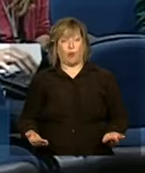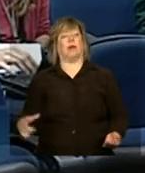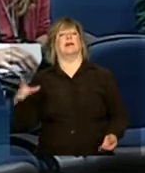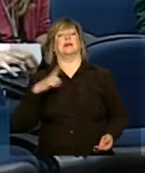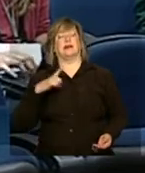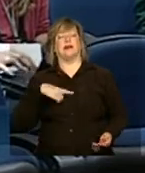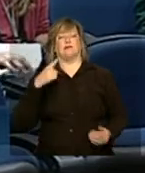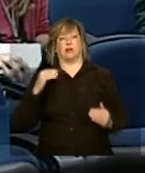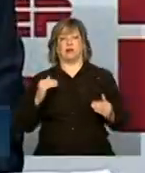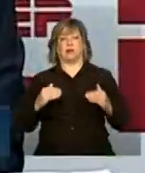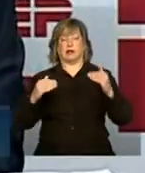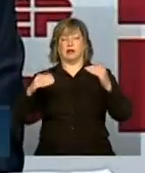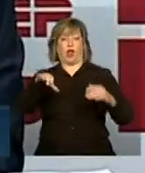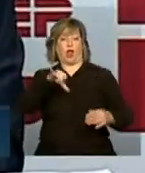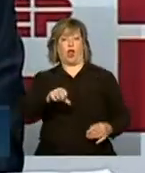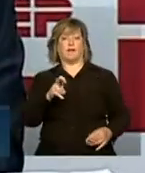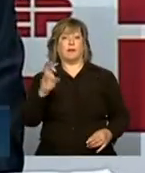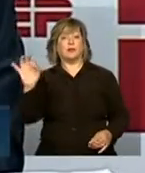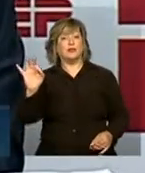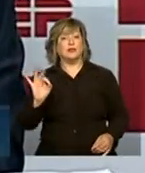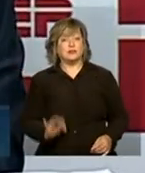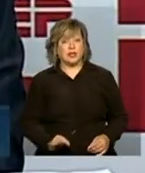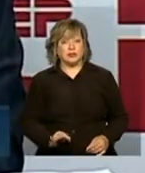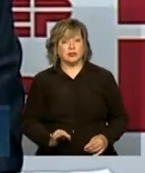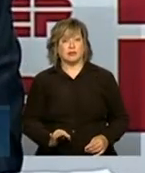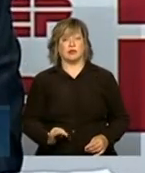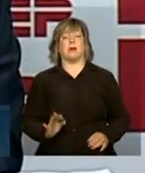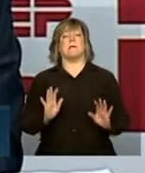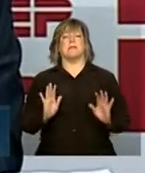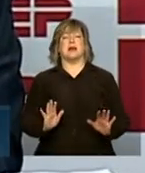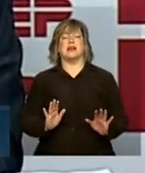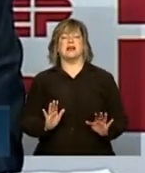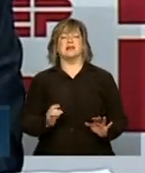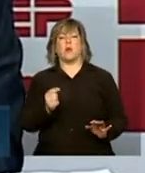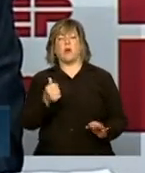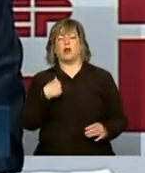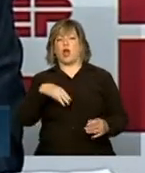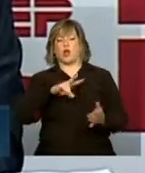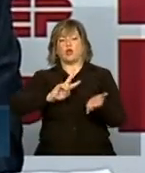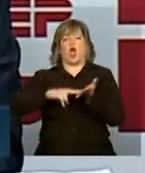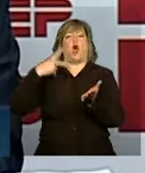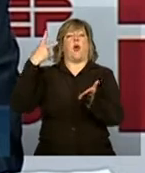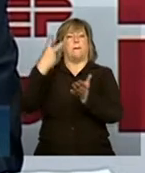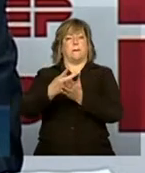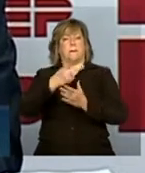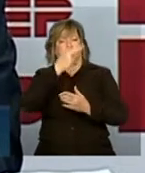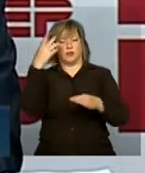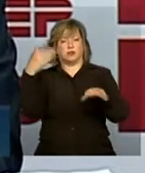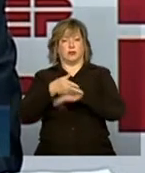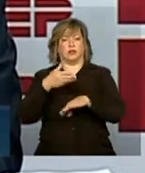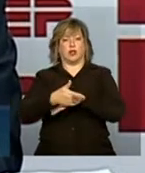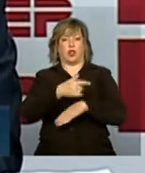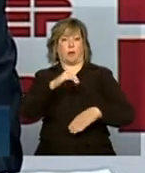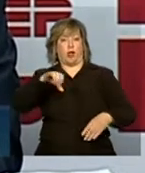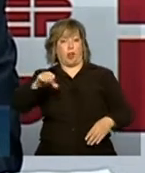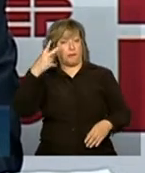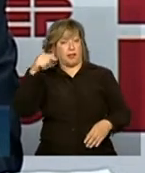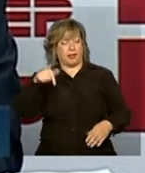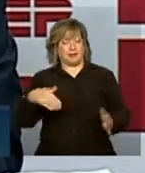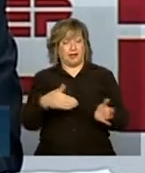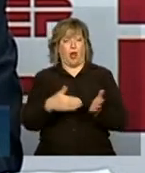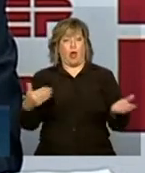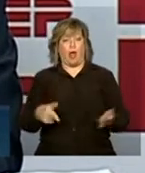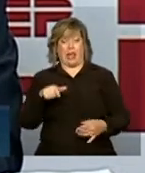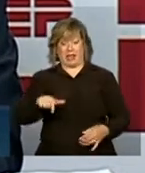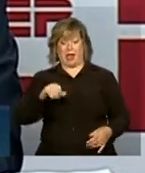houve um crescimento de 95%. Nós praticamente dobramos o número de participantes de 2009 para cá, e esse ano